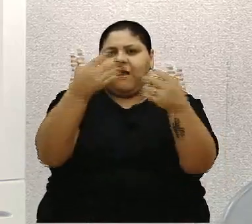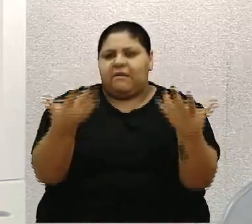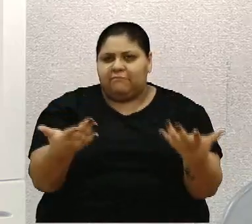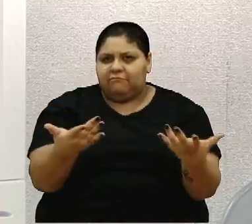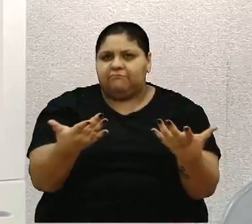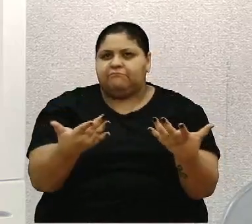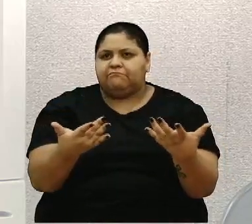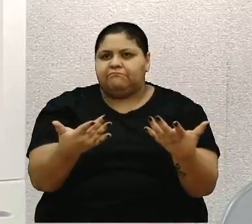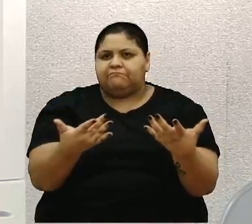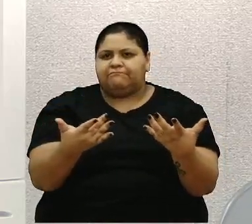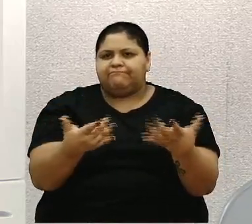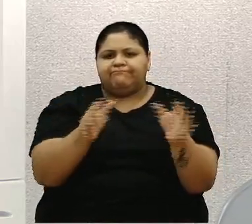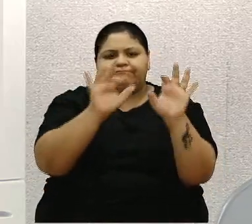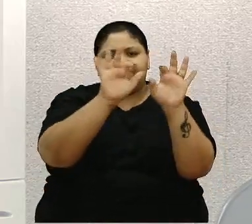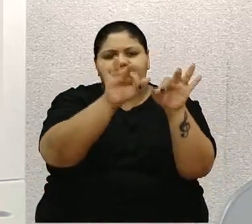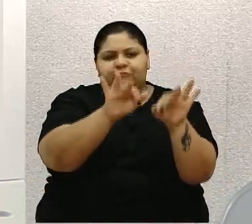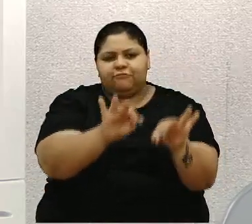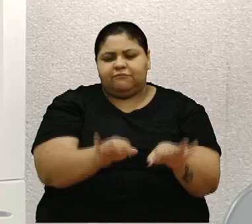vão caindo